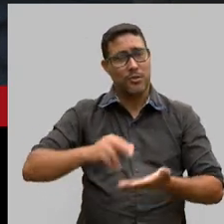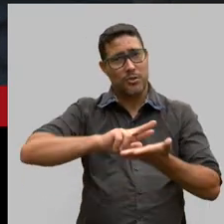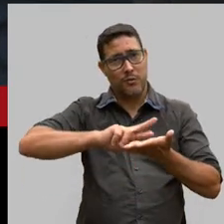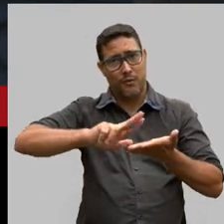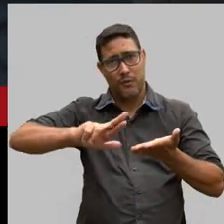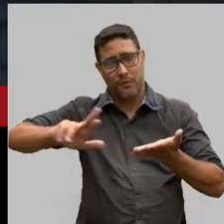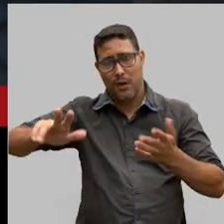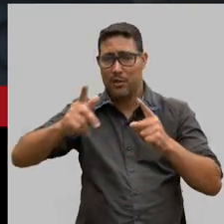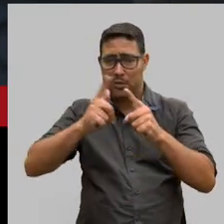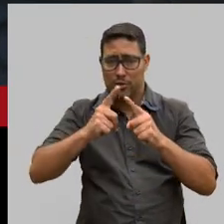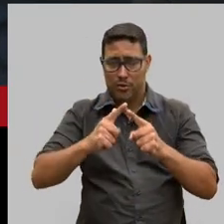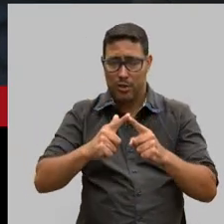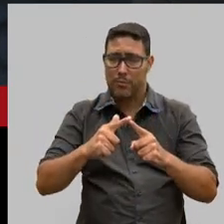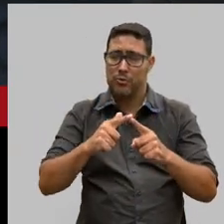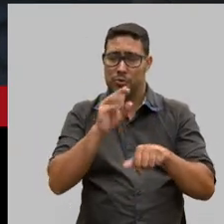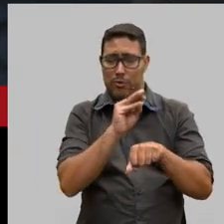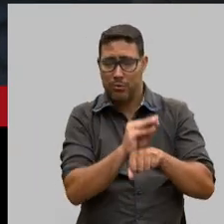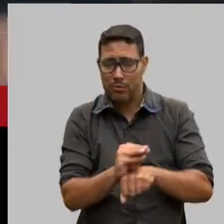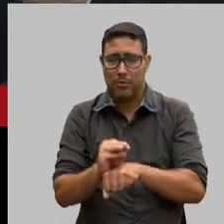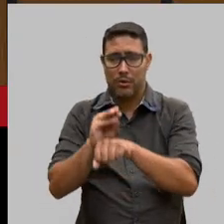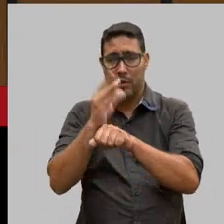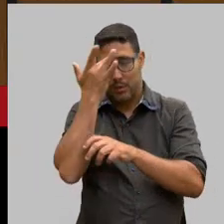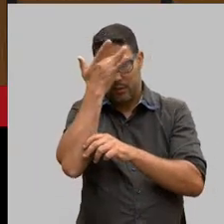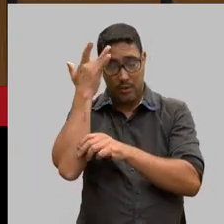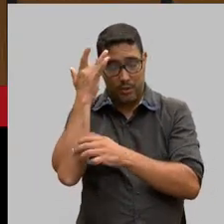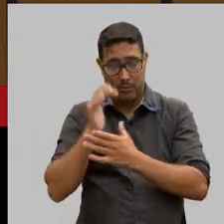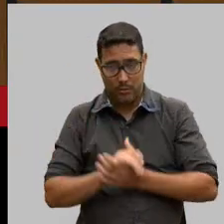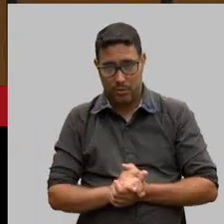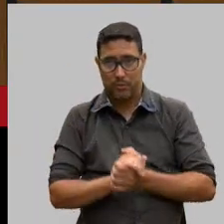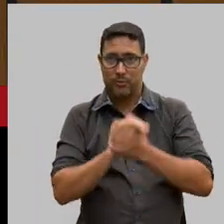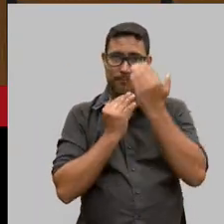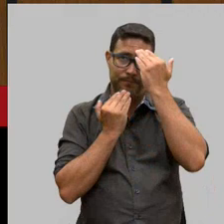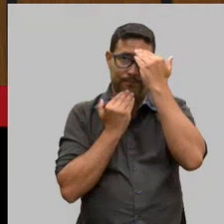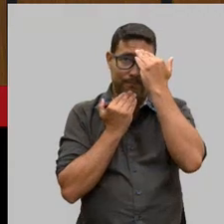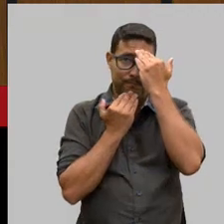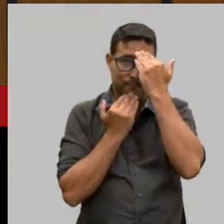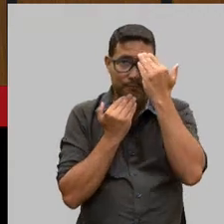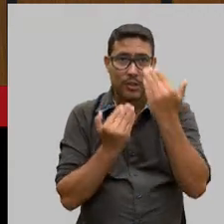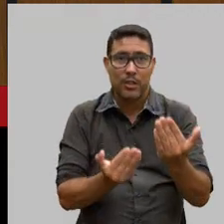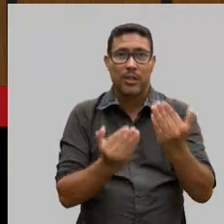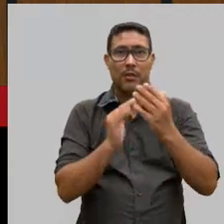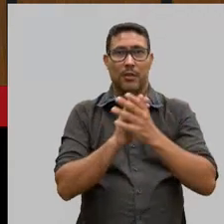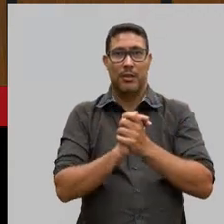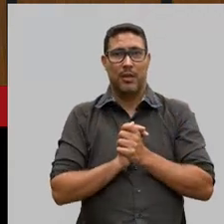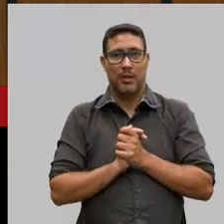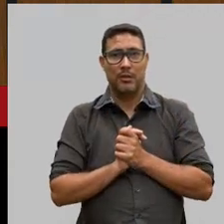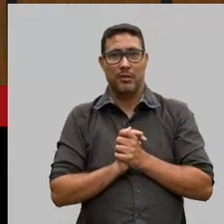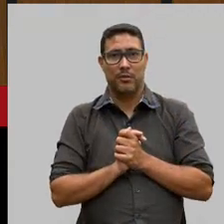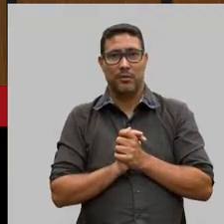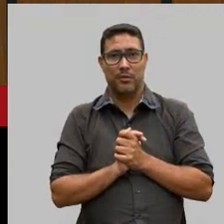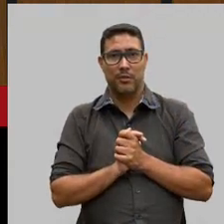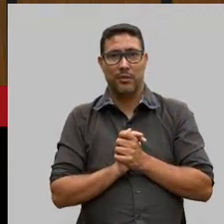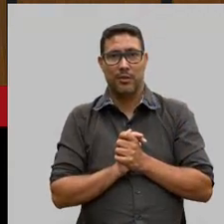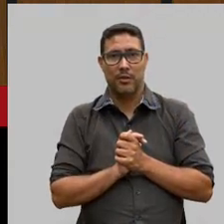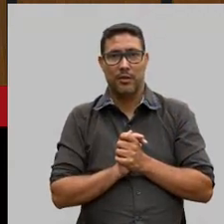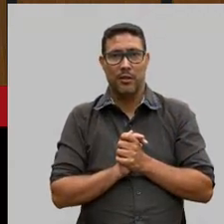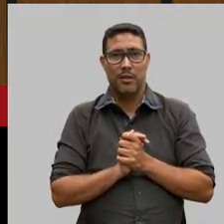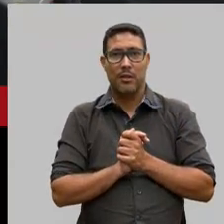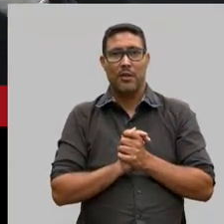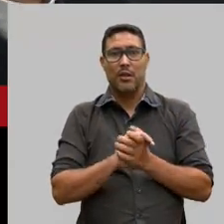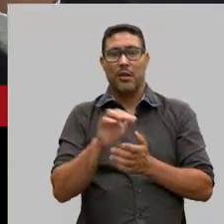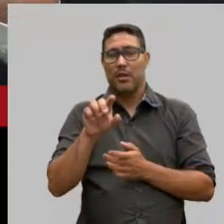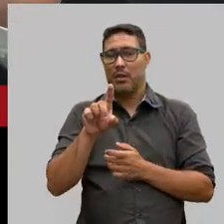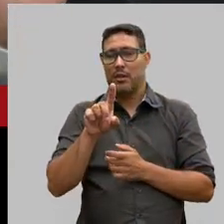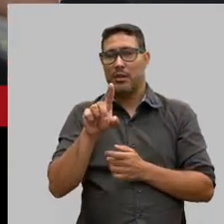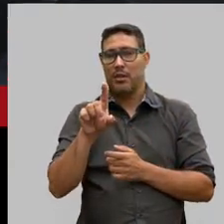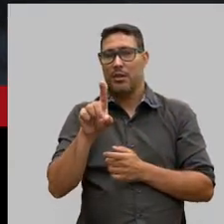das pessoas então muito obrigado essa oportunidade e muito interessante gente em um dia que não foi marcado assim